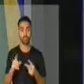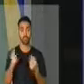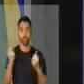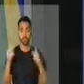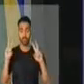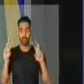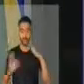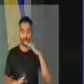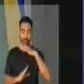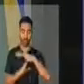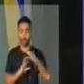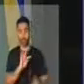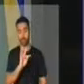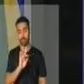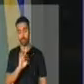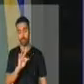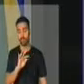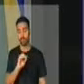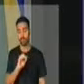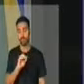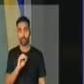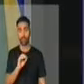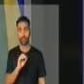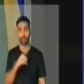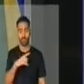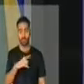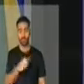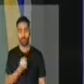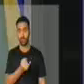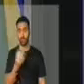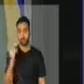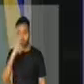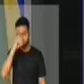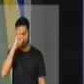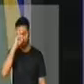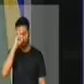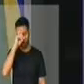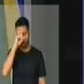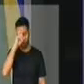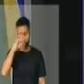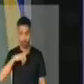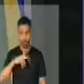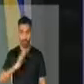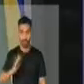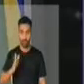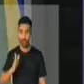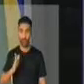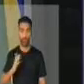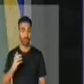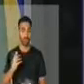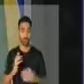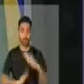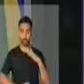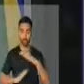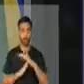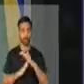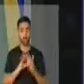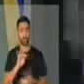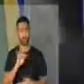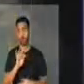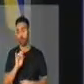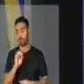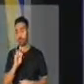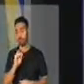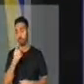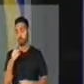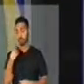teto que vários espaços, vários hospitais possuem, extrapolam o teto com outros procedimentos, precisam ir